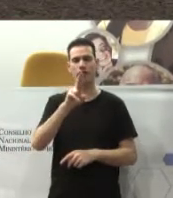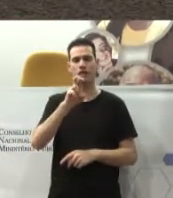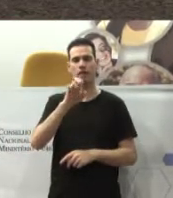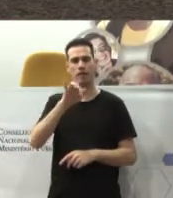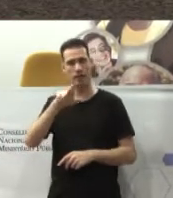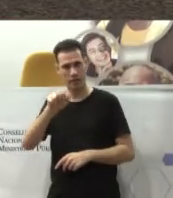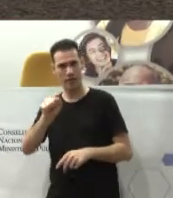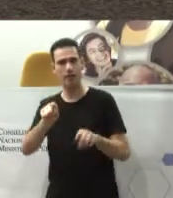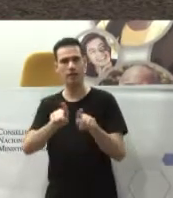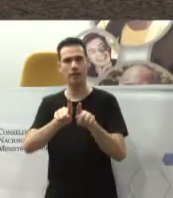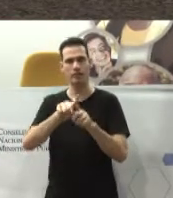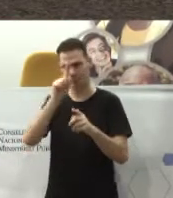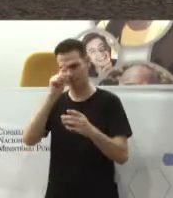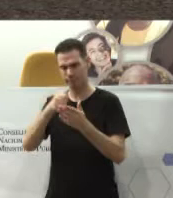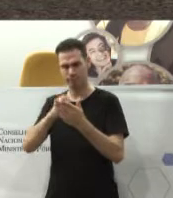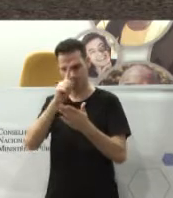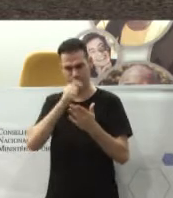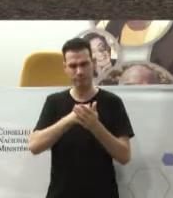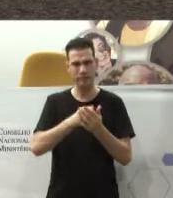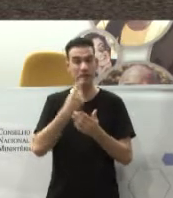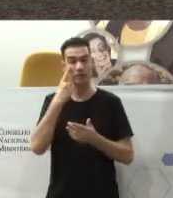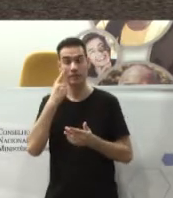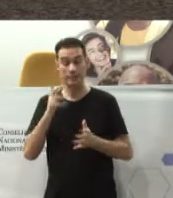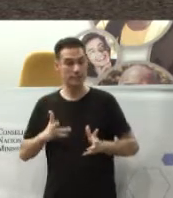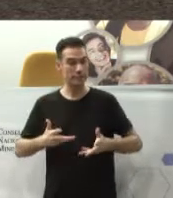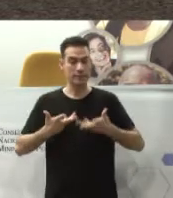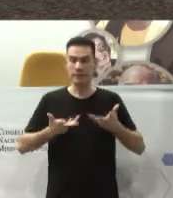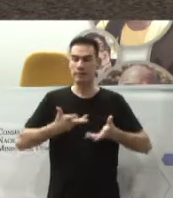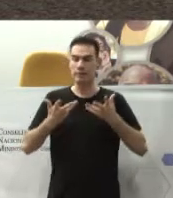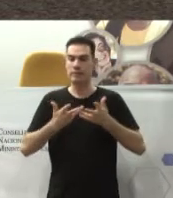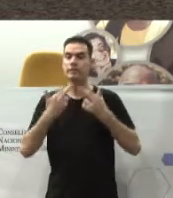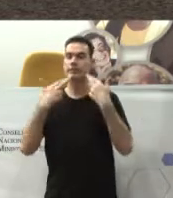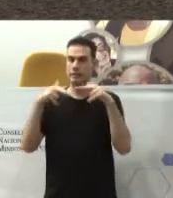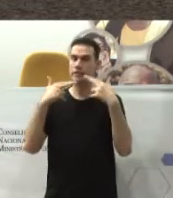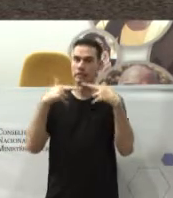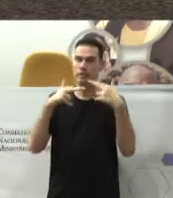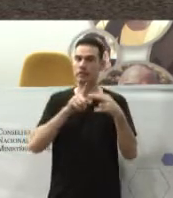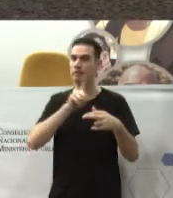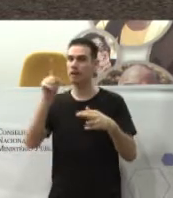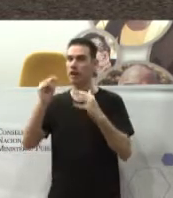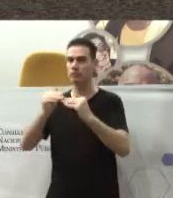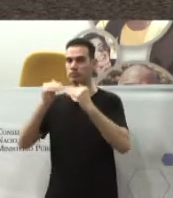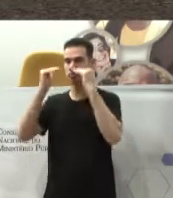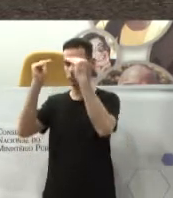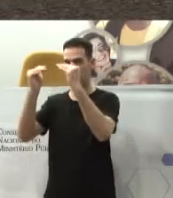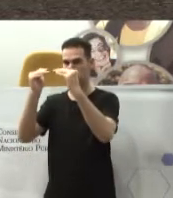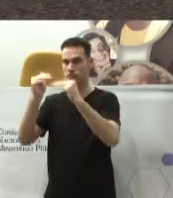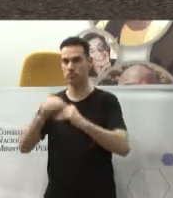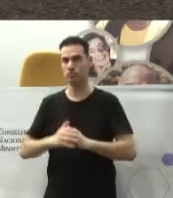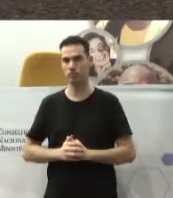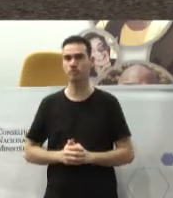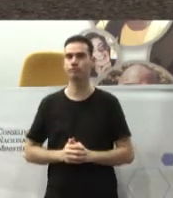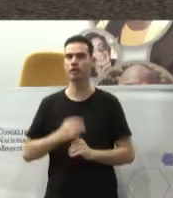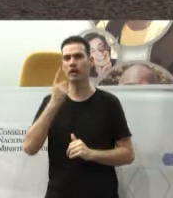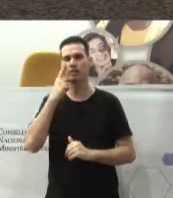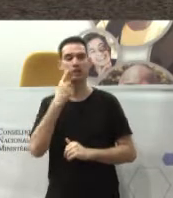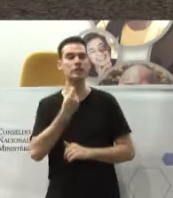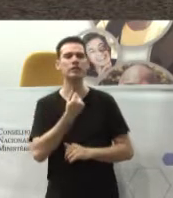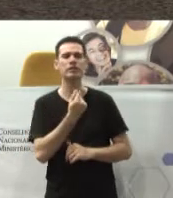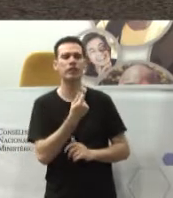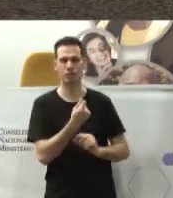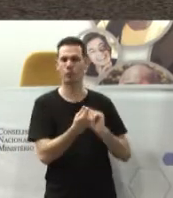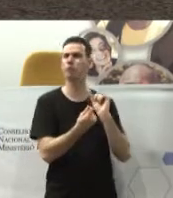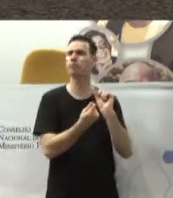ações, que foram por eles acolhidas. Isso motivou uma reclamação ao Supremo, por conta do viés constitucional, que